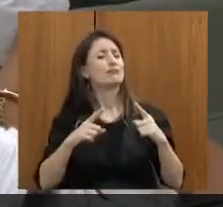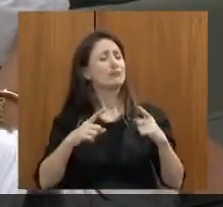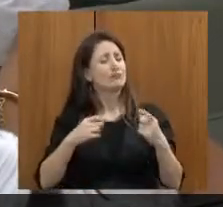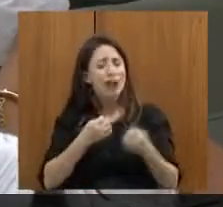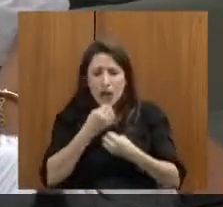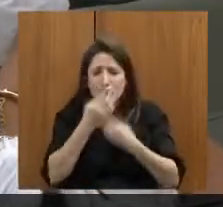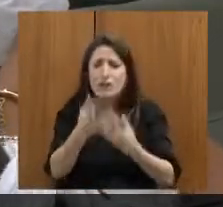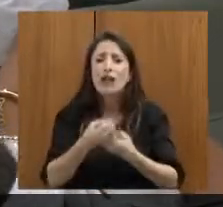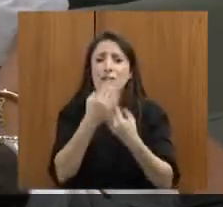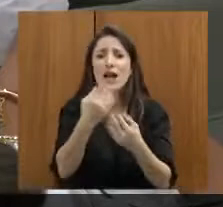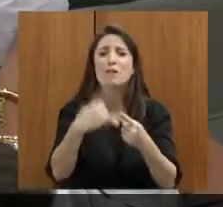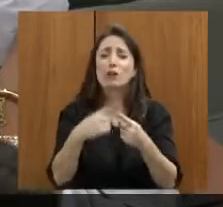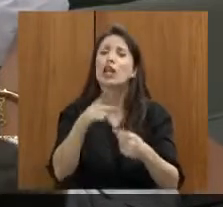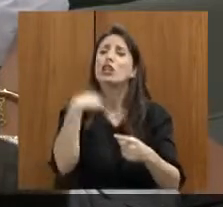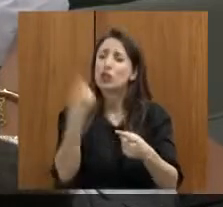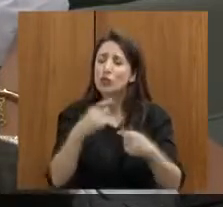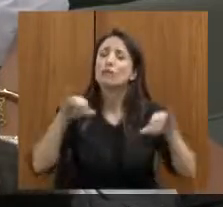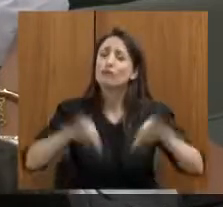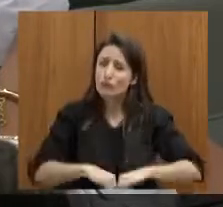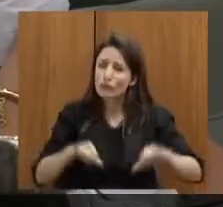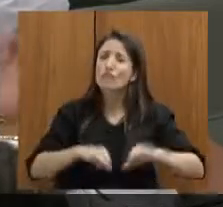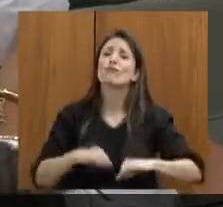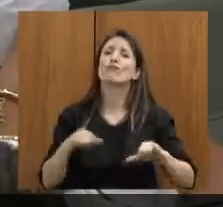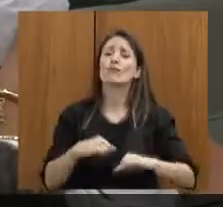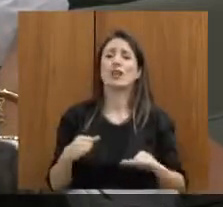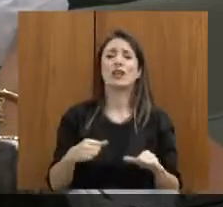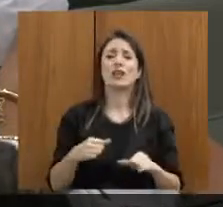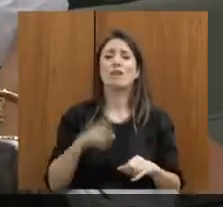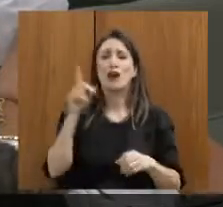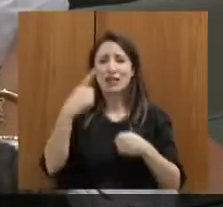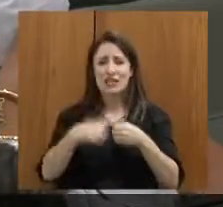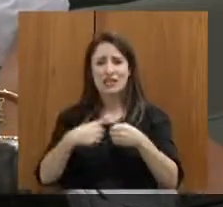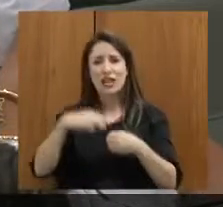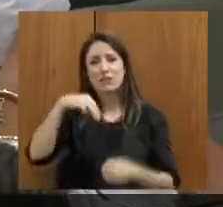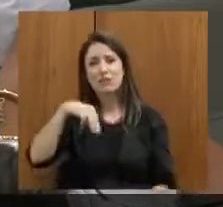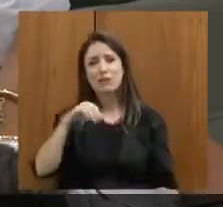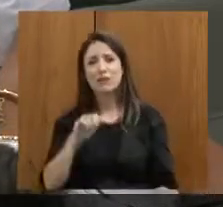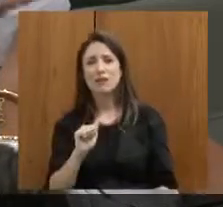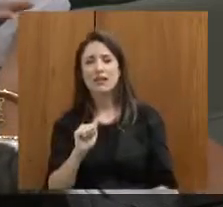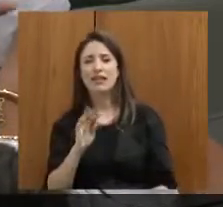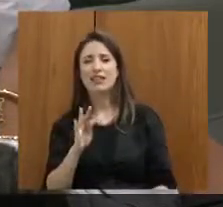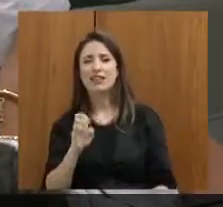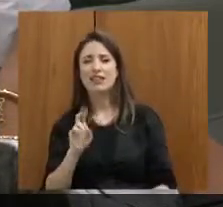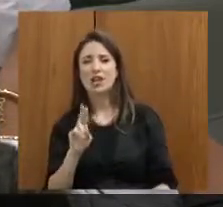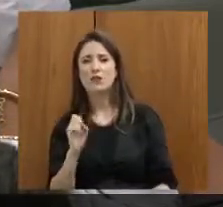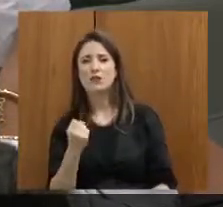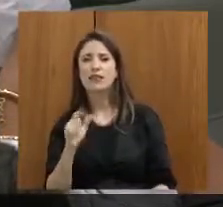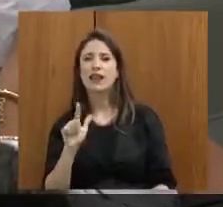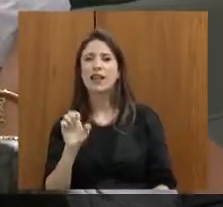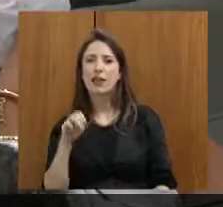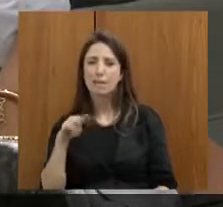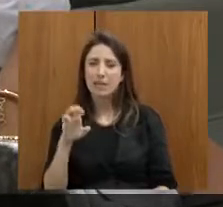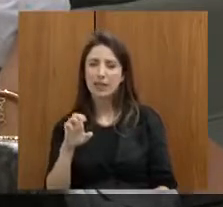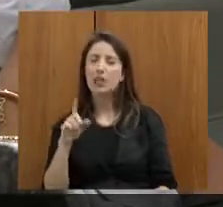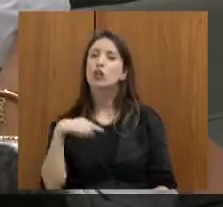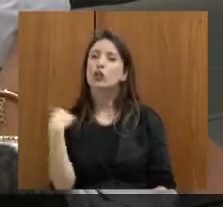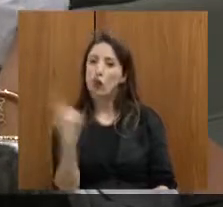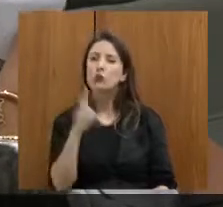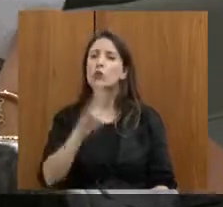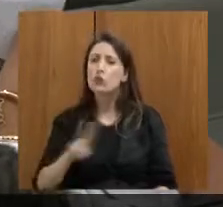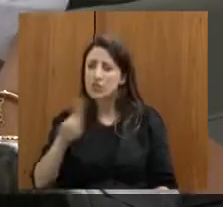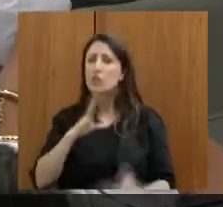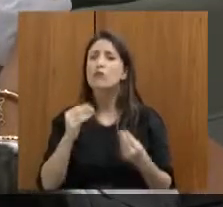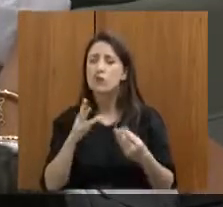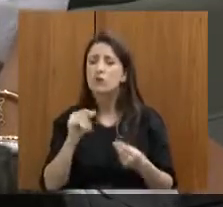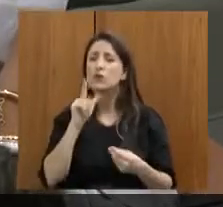e lá em Mateus Leme nós usávamos nós gente usa muito né A questão da água do Paraopeba